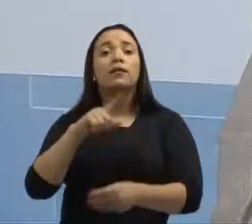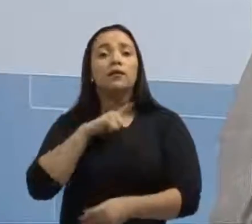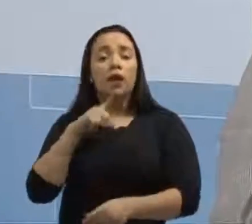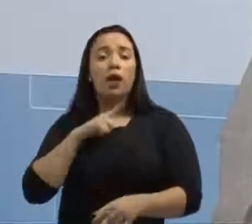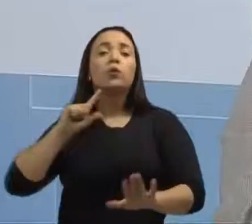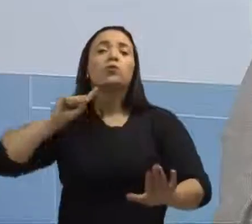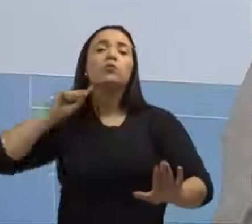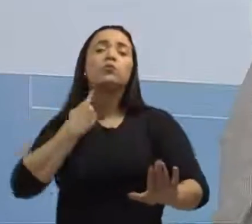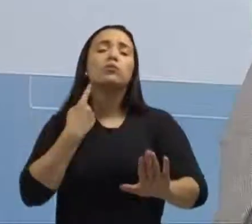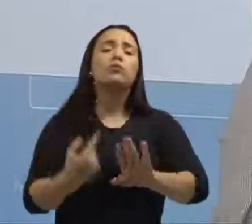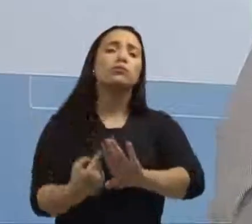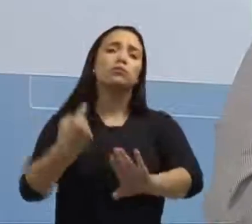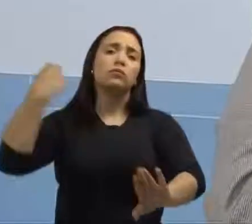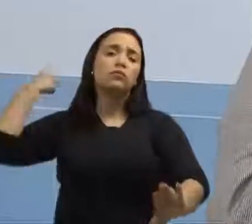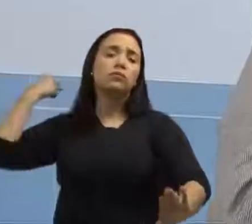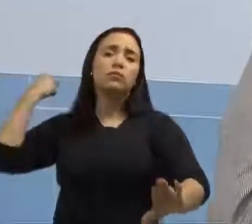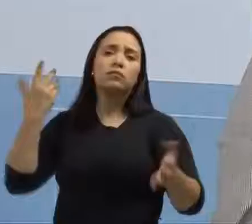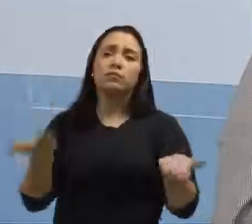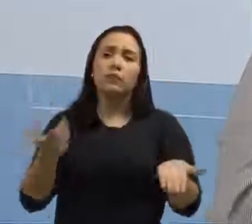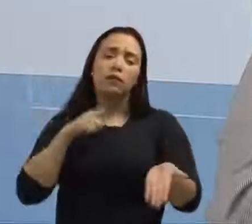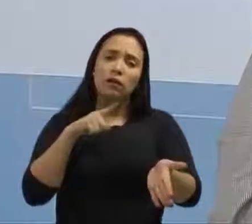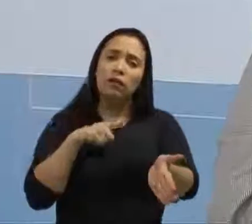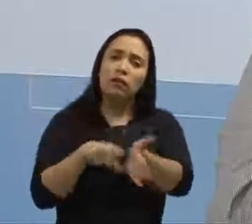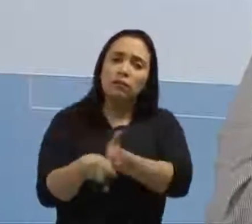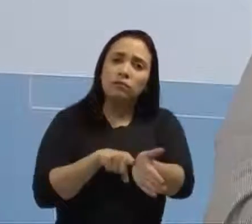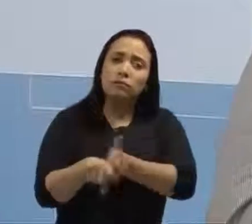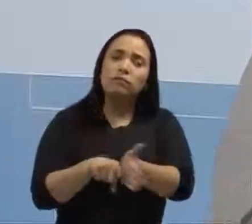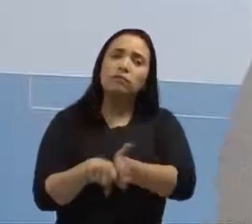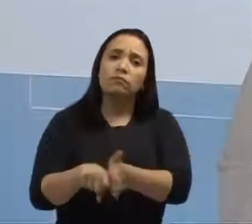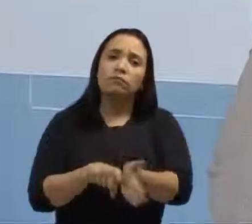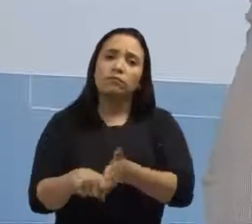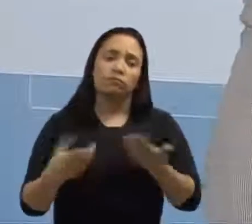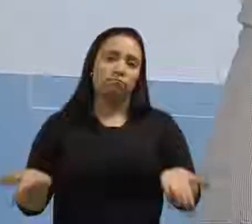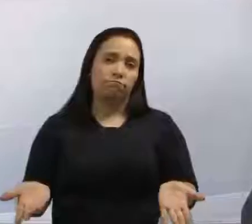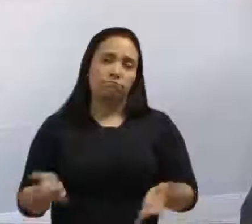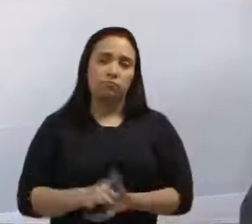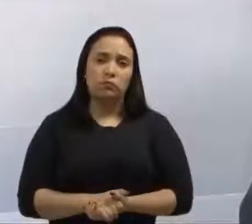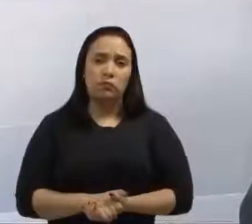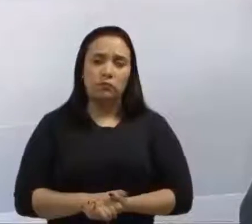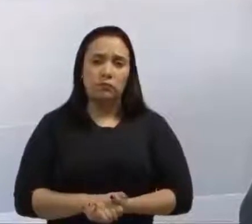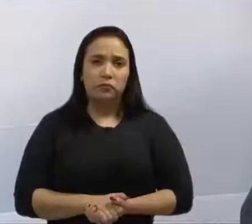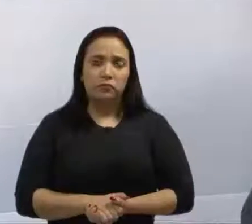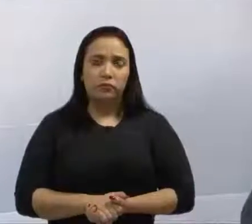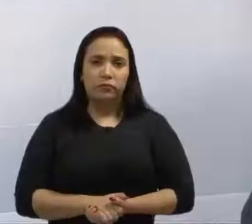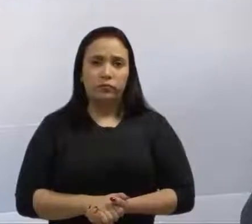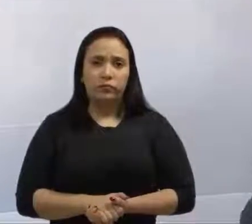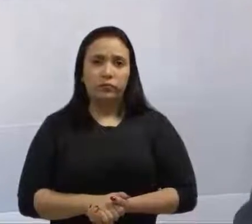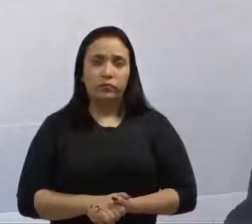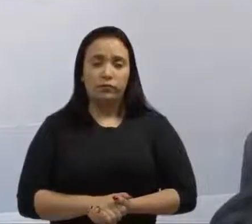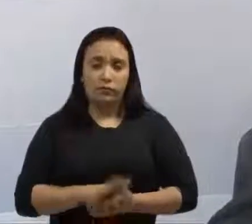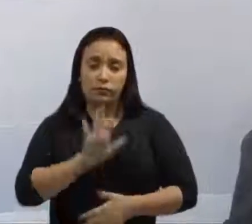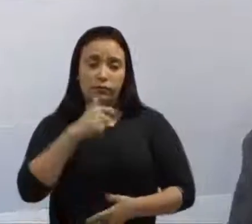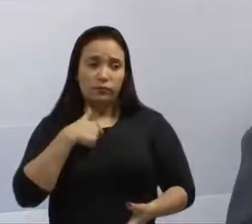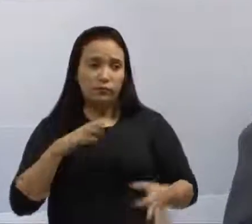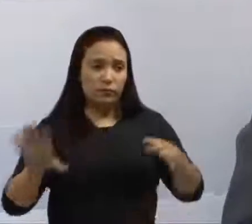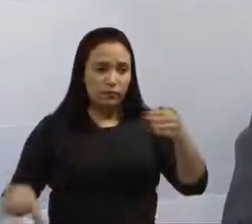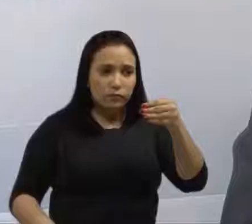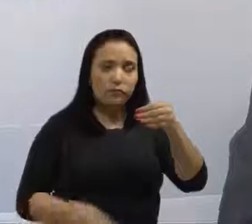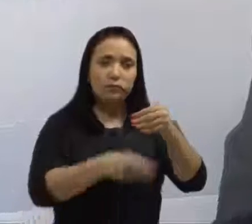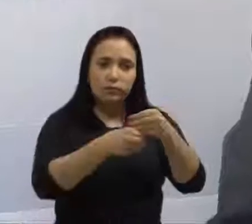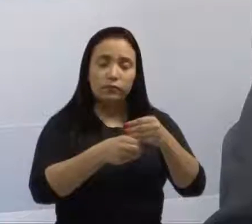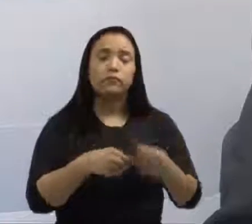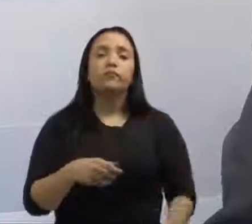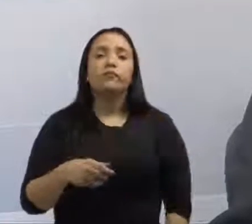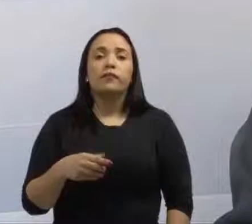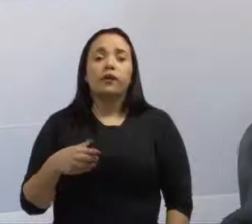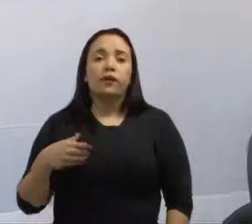tem problema sério com a justiça e já está sendo investigada há um bom tempo, né, Luiz? Esse é o grande problema. Deixa eu só falar. Você tem uma